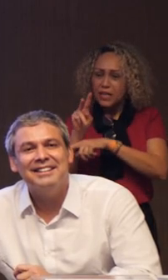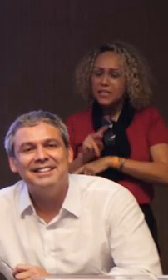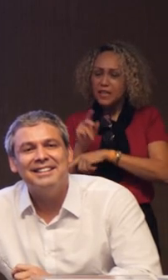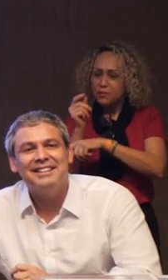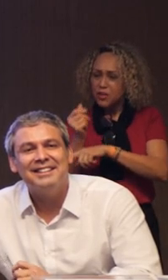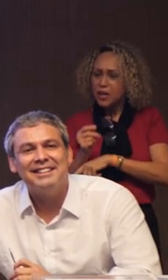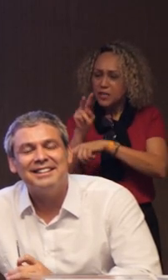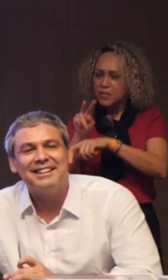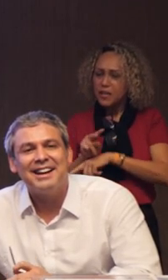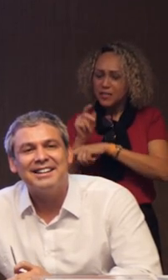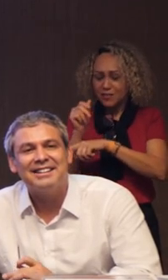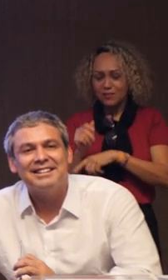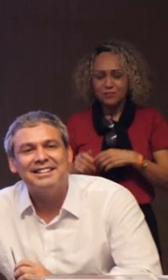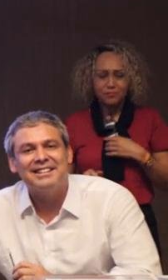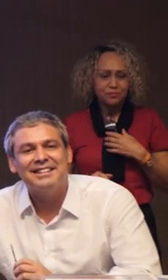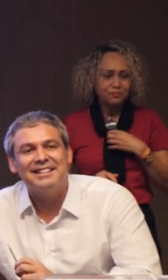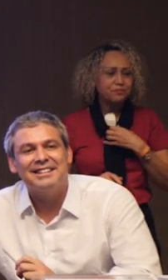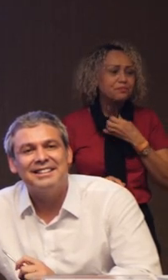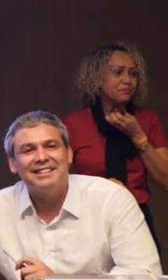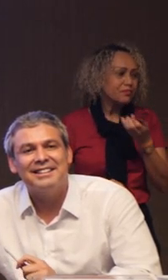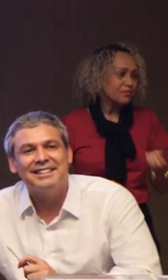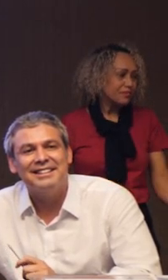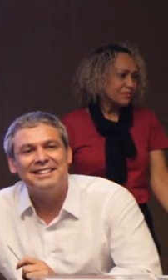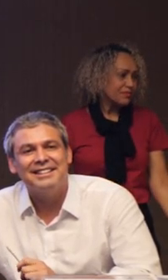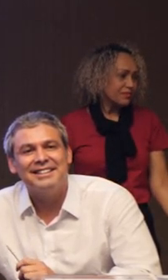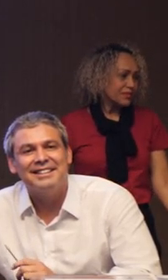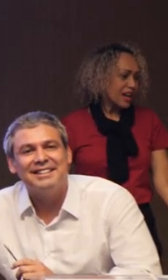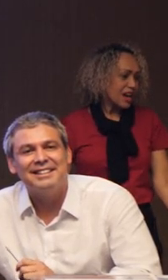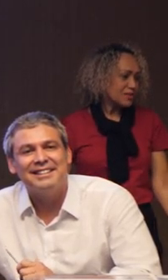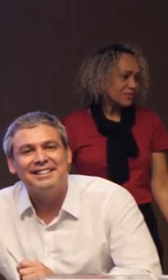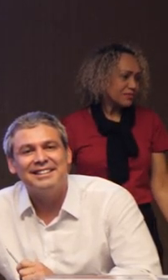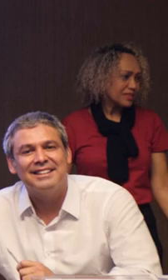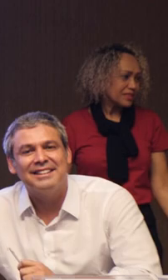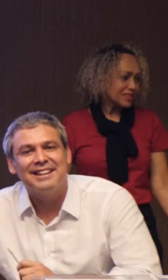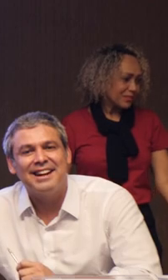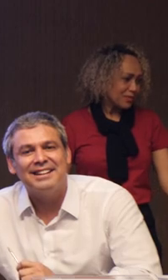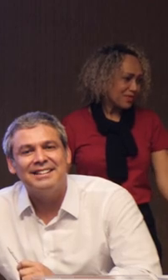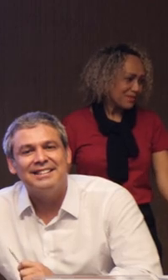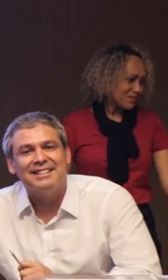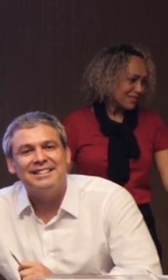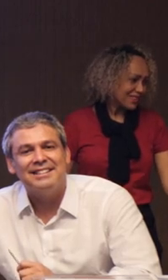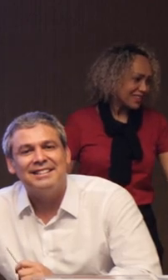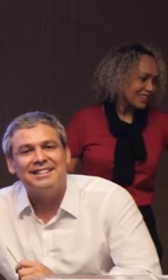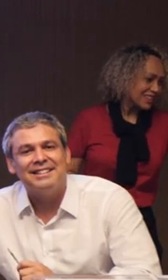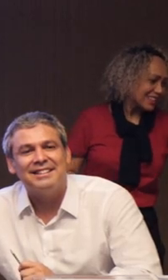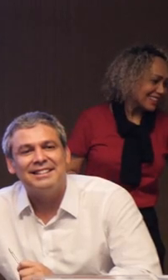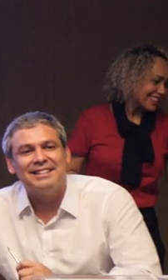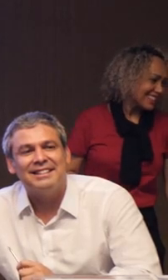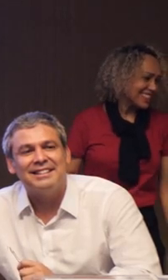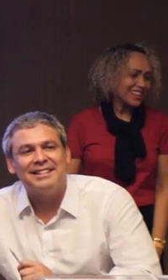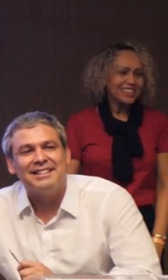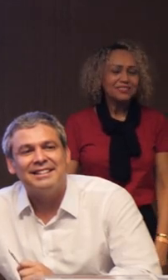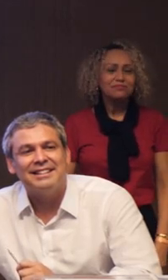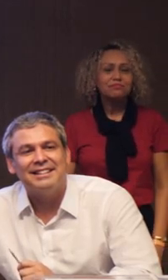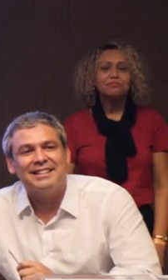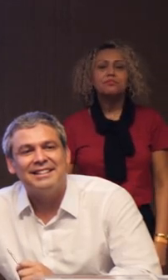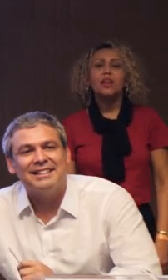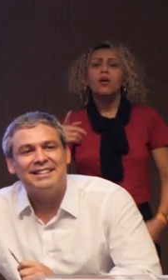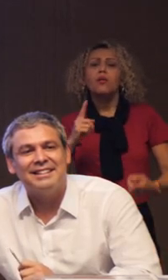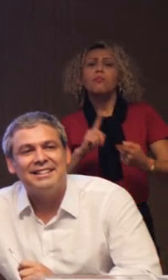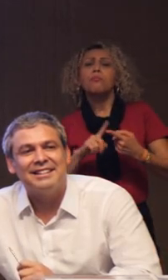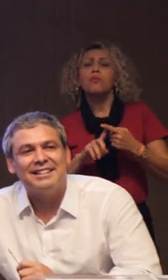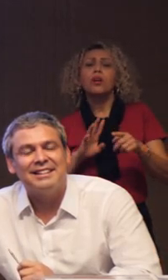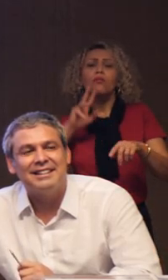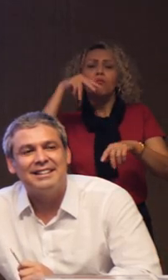petista. Mas uma coisa que eu queria destacar aqui, o motivo da minha fala é um motivo que a gente